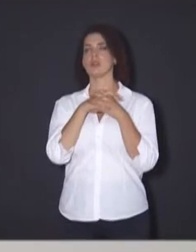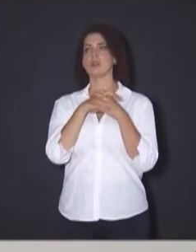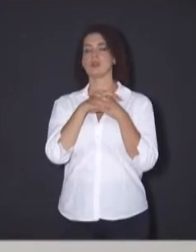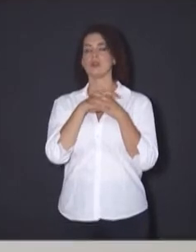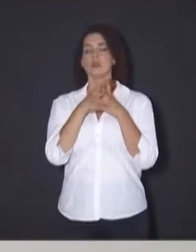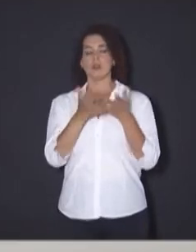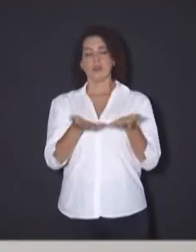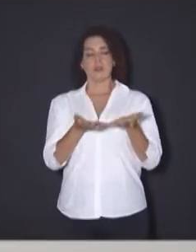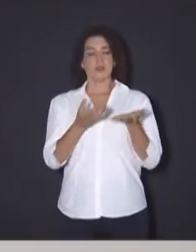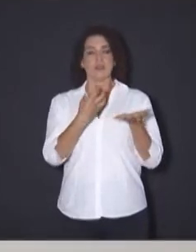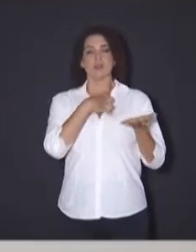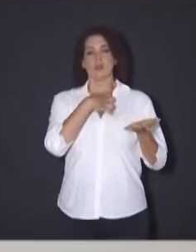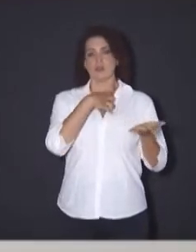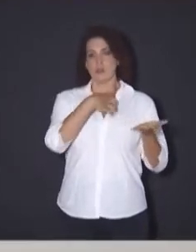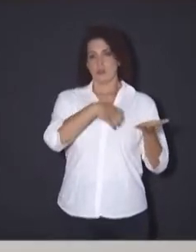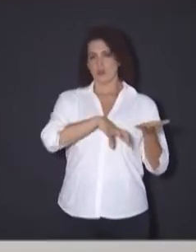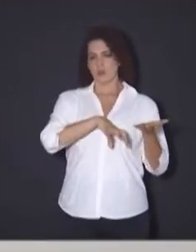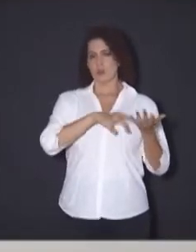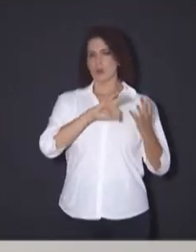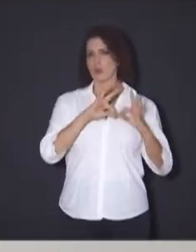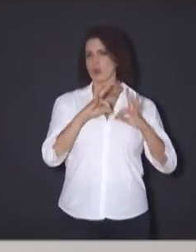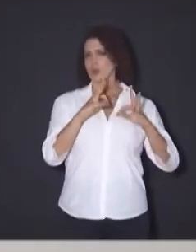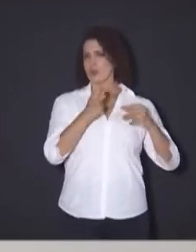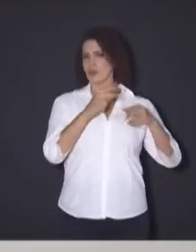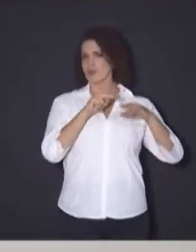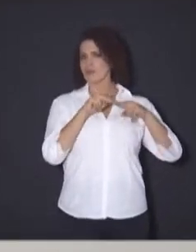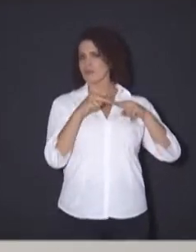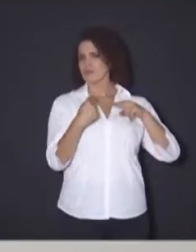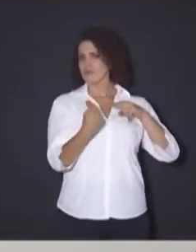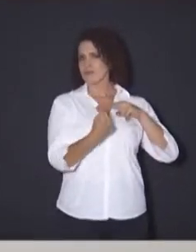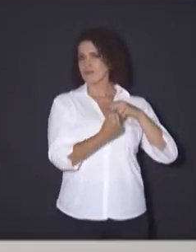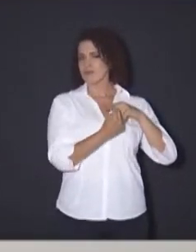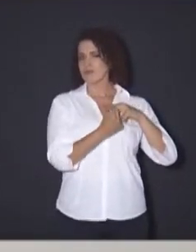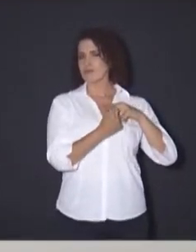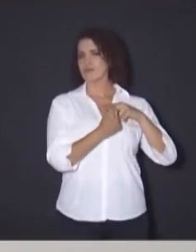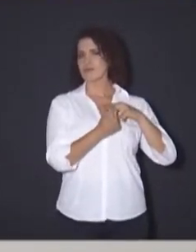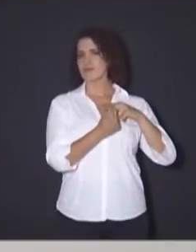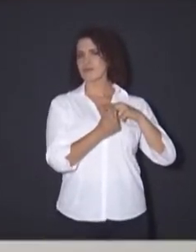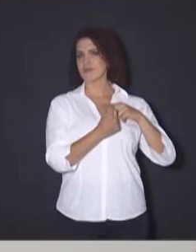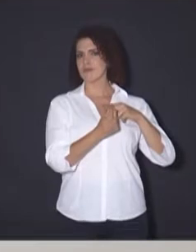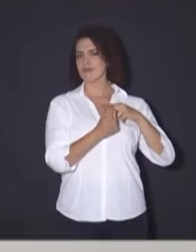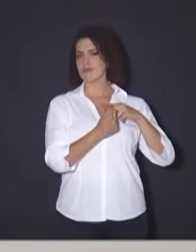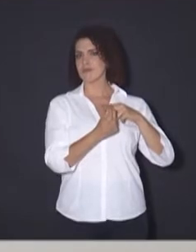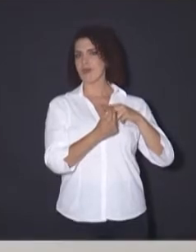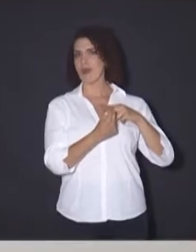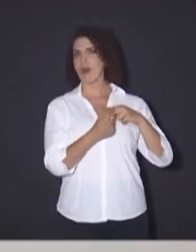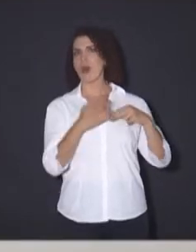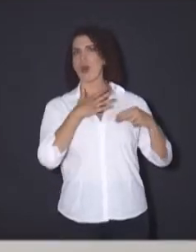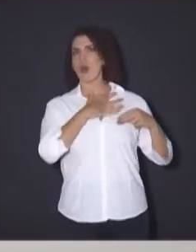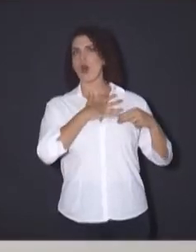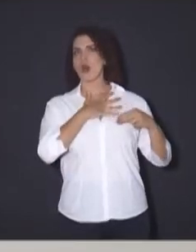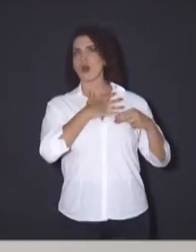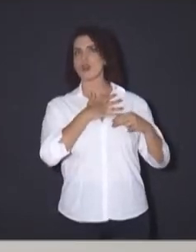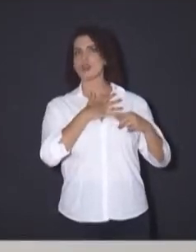salvador todos os bairros têm o mesmo gosto musical